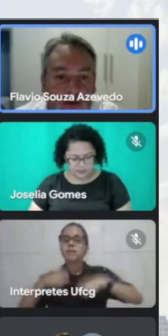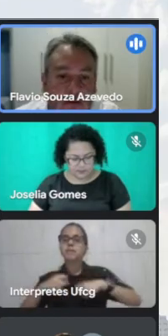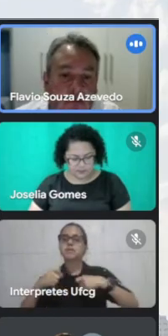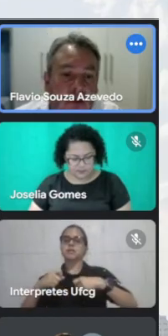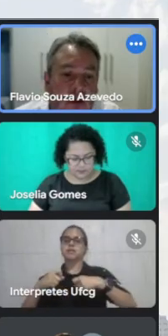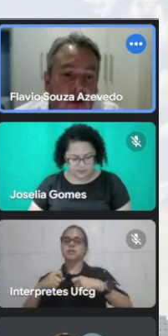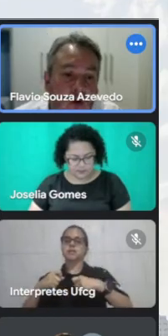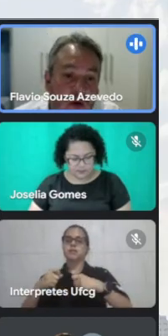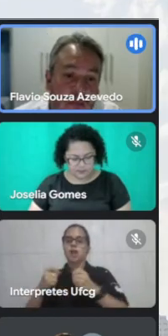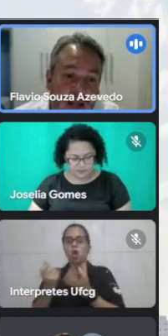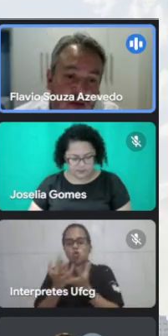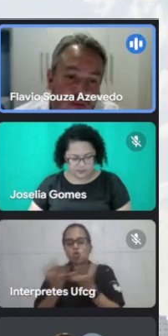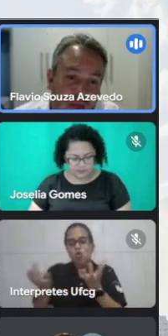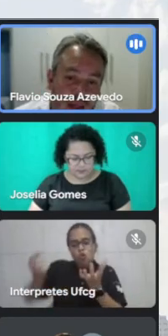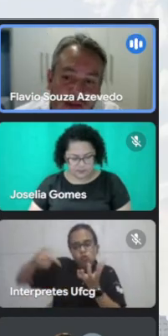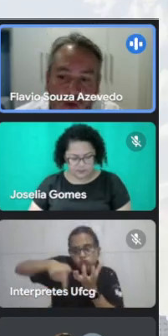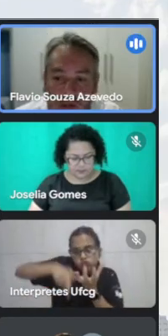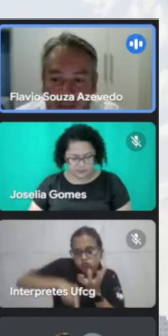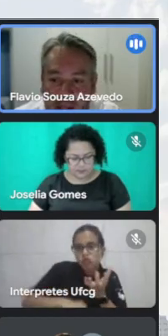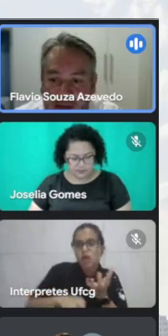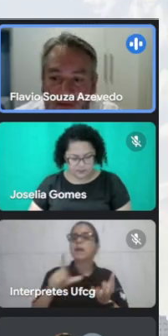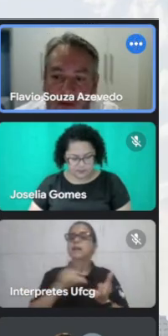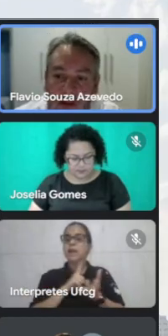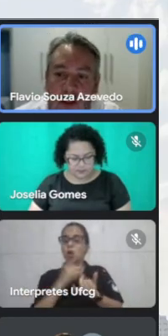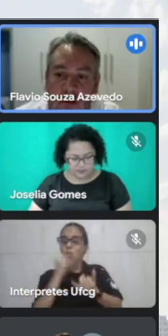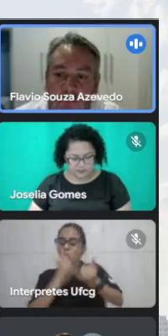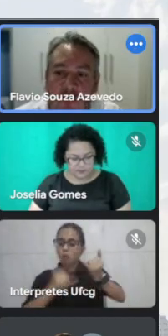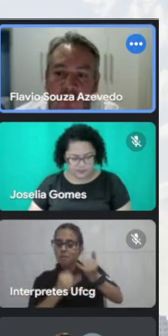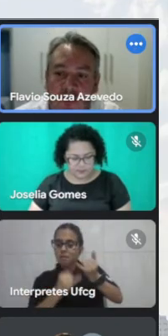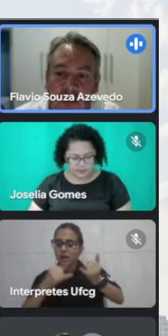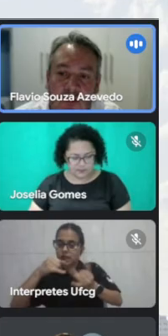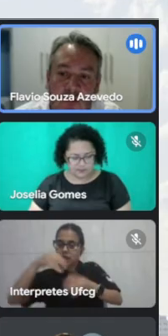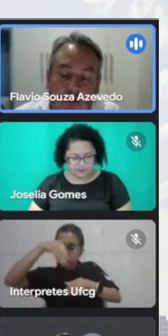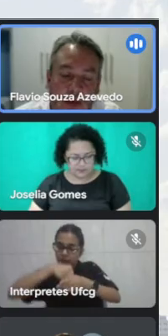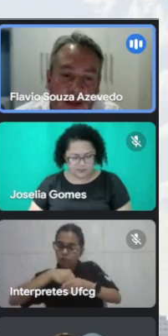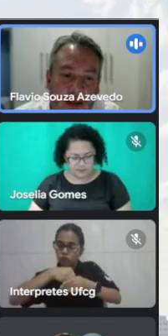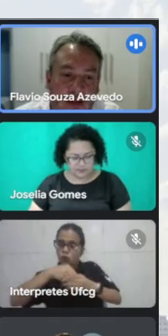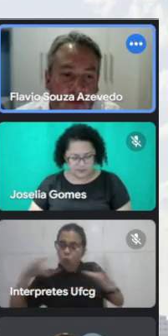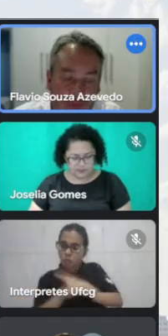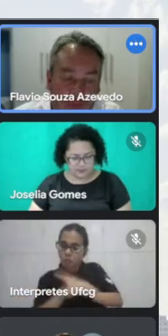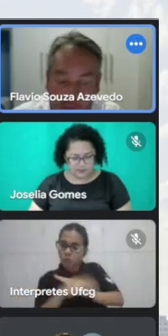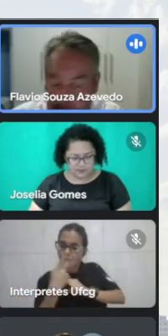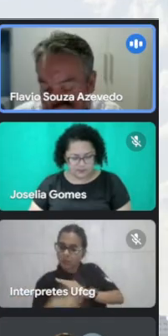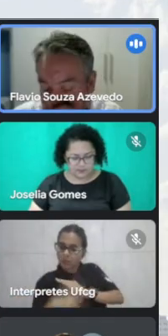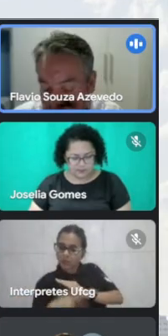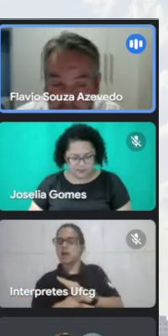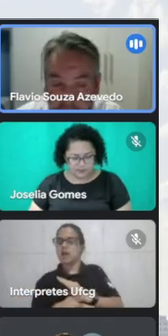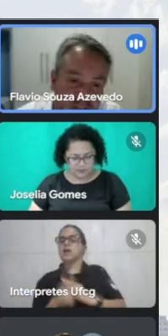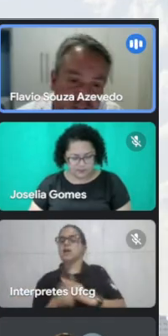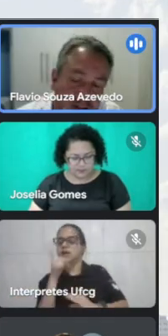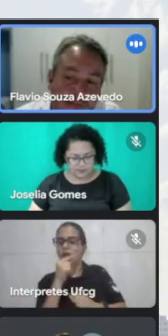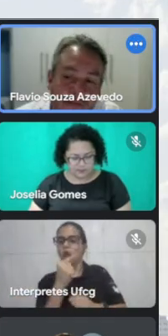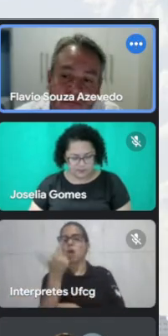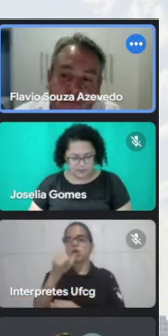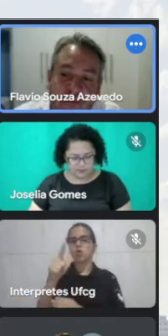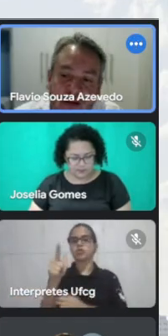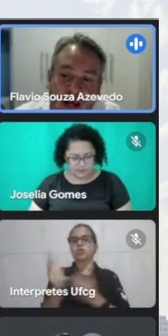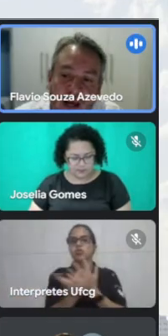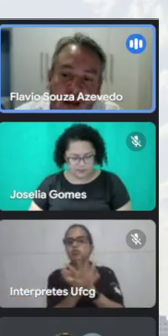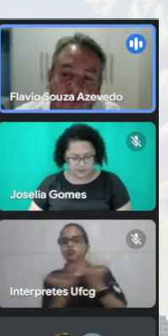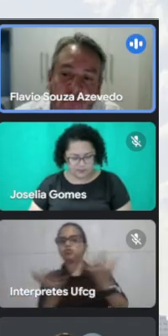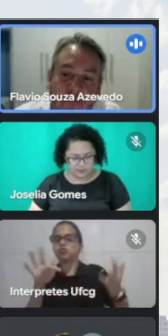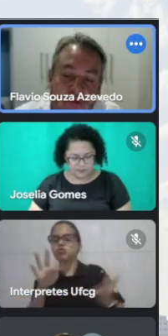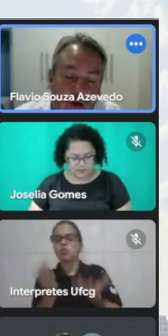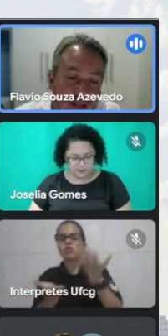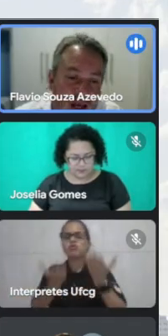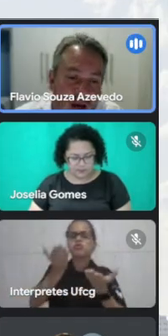desse pântano, com uma parte submersa e outra emersa. Então, ela consegue, como o nome diz, né, emergente,